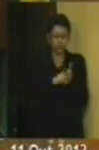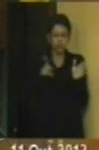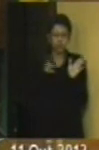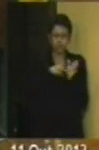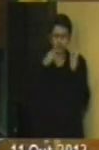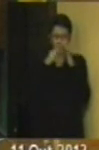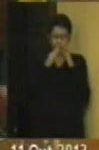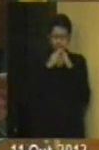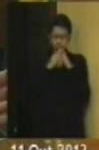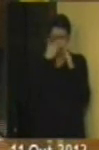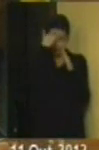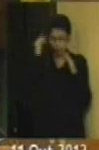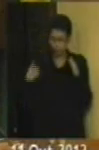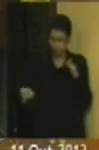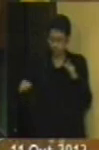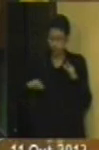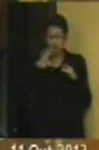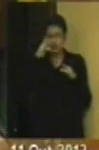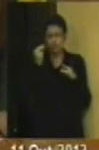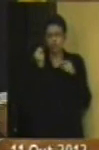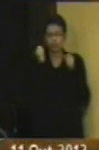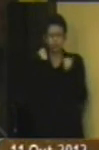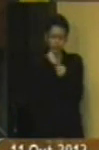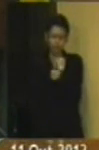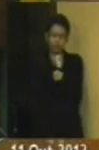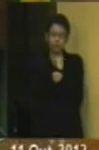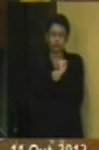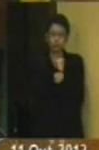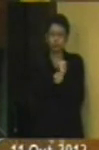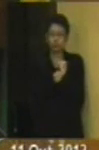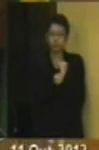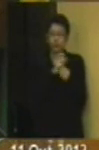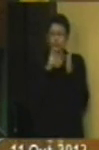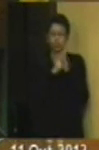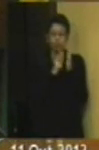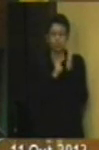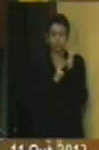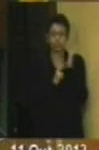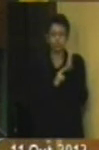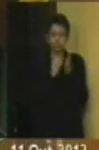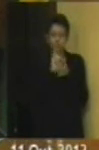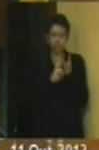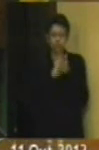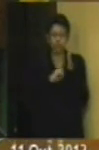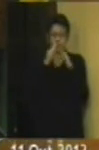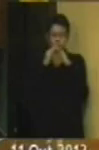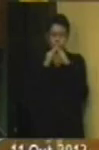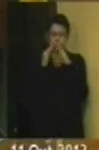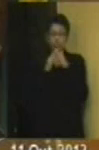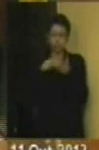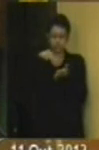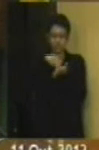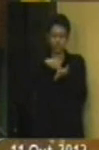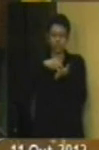aliás está todo mundo esperando a regularização fundiária da japuíba que vossa excelência disse que vai fazer deveria vir aqui à